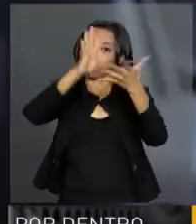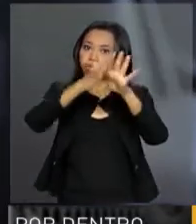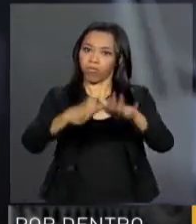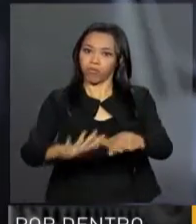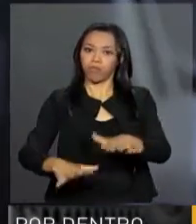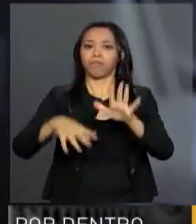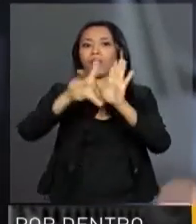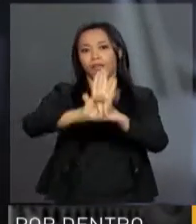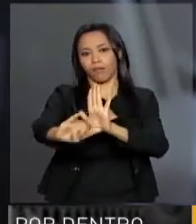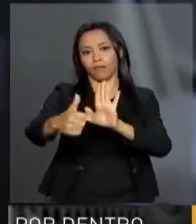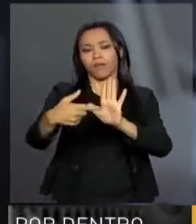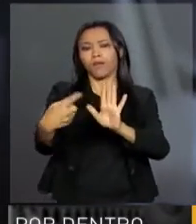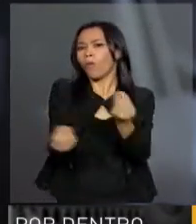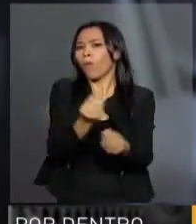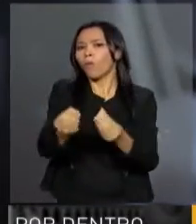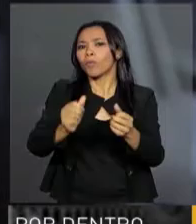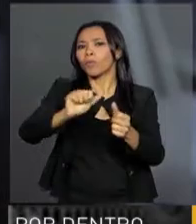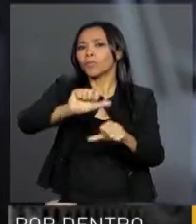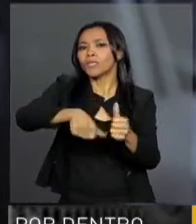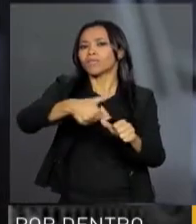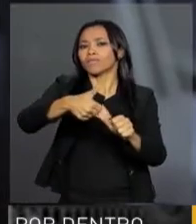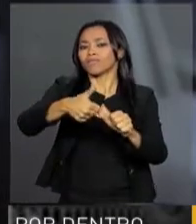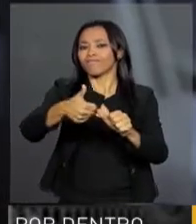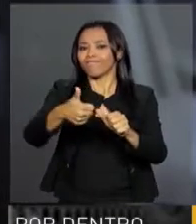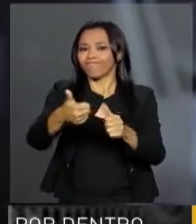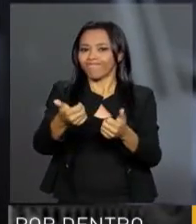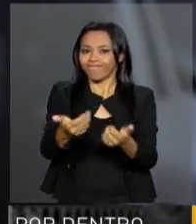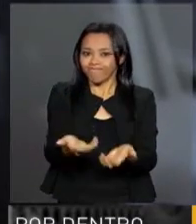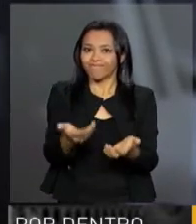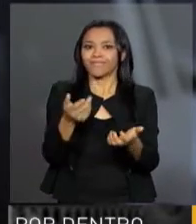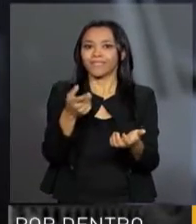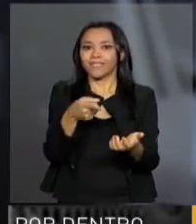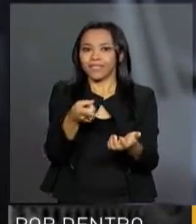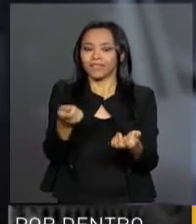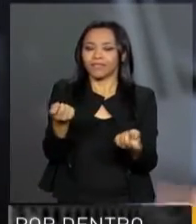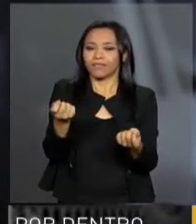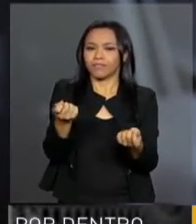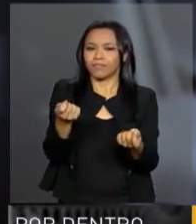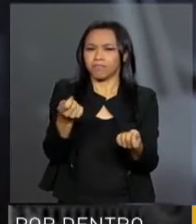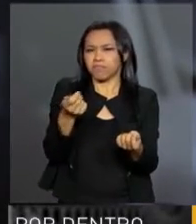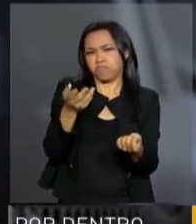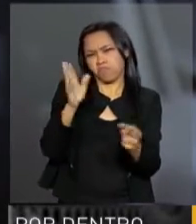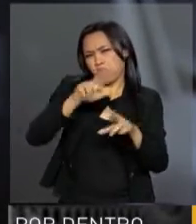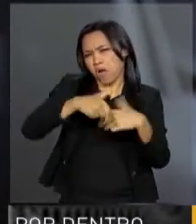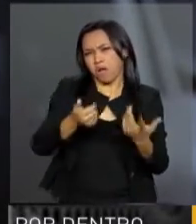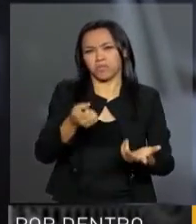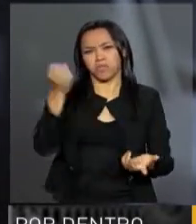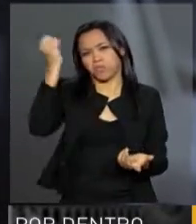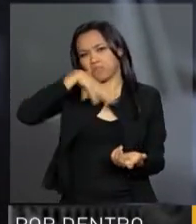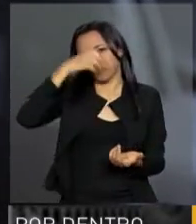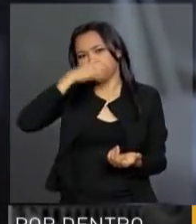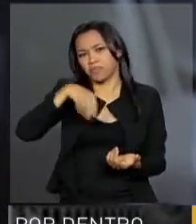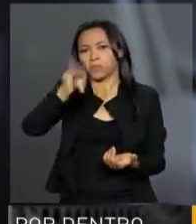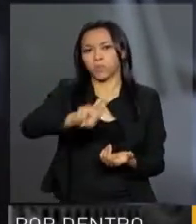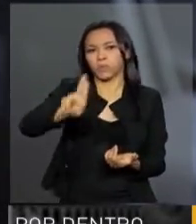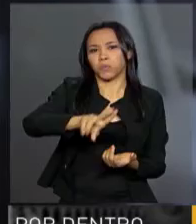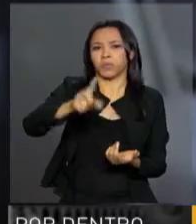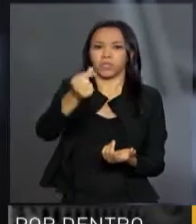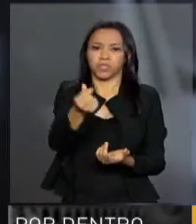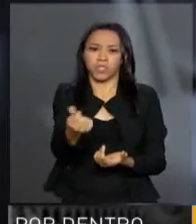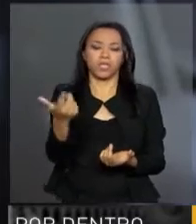Como? Modificando aquilo que viabilizou por conta de má gestão, de má